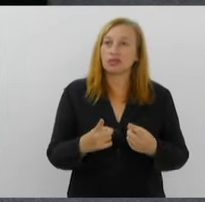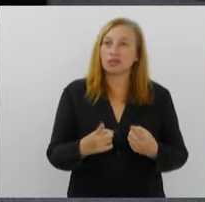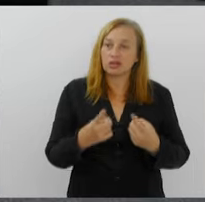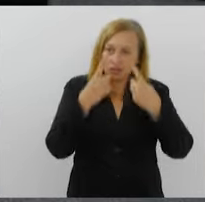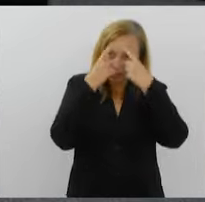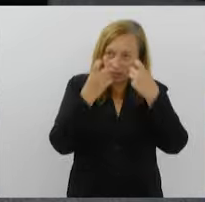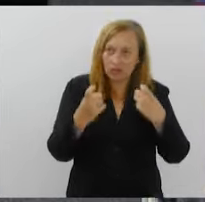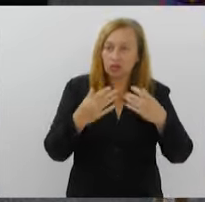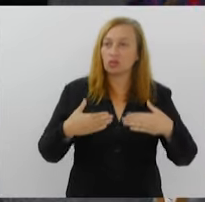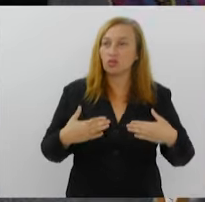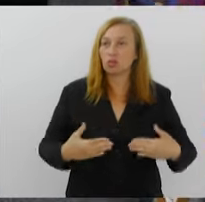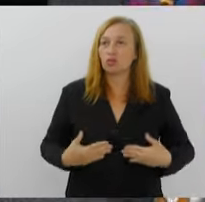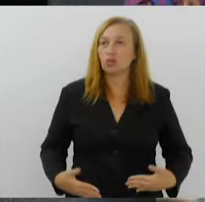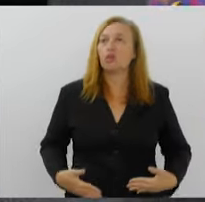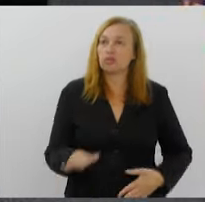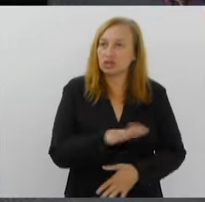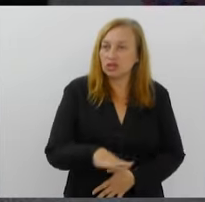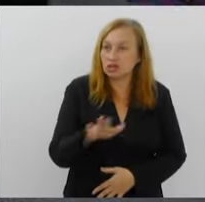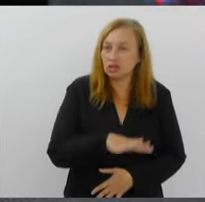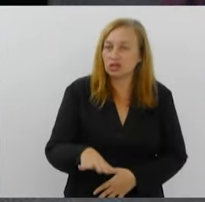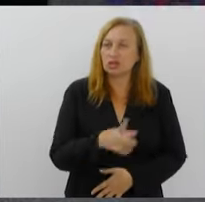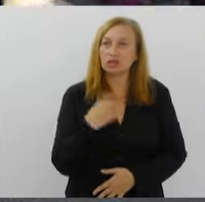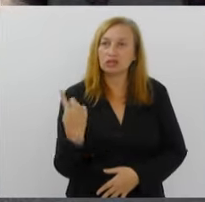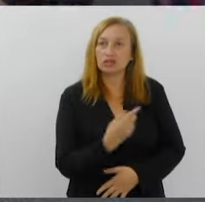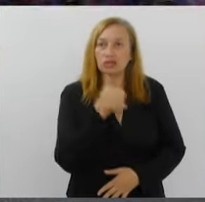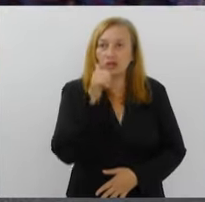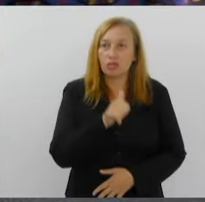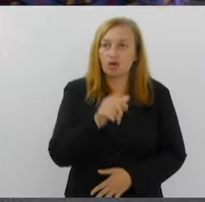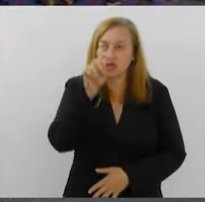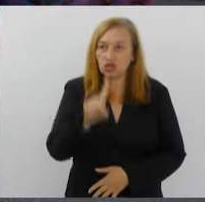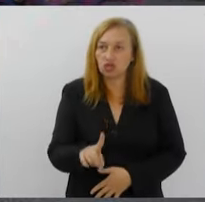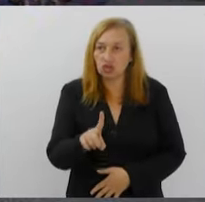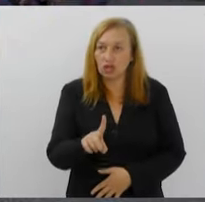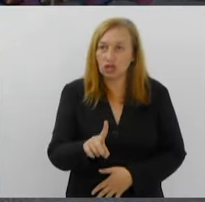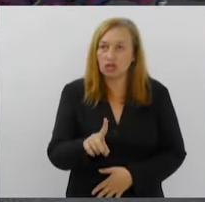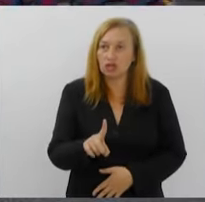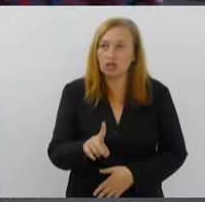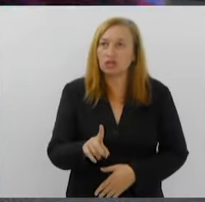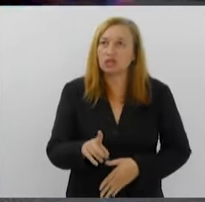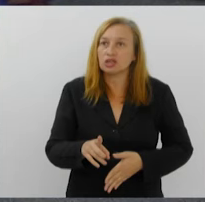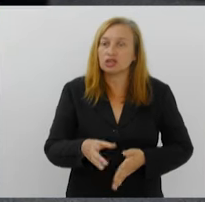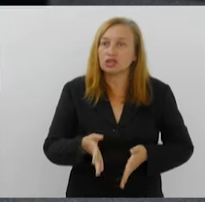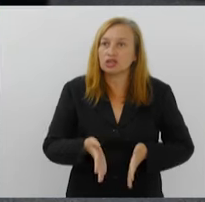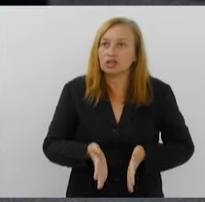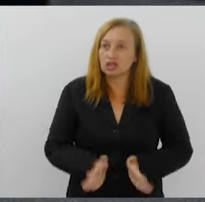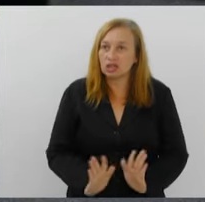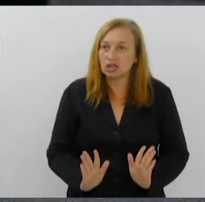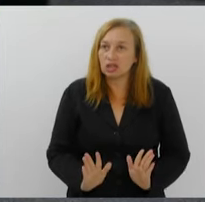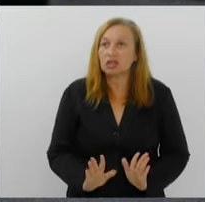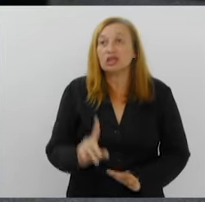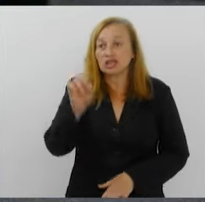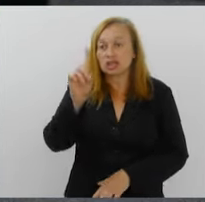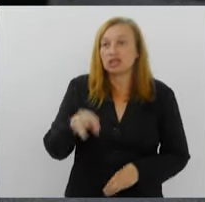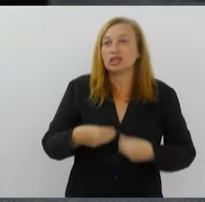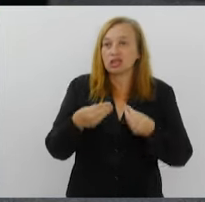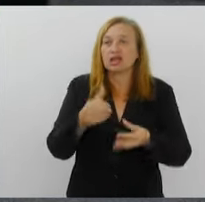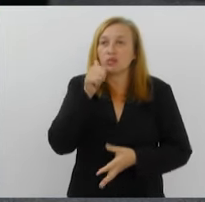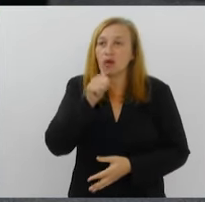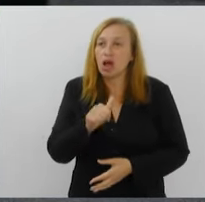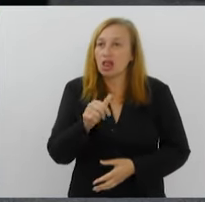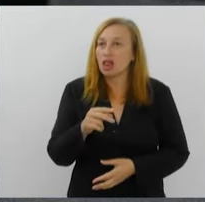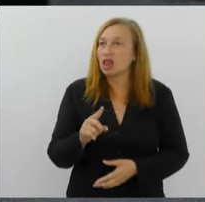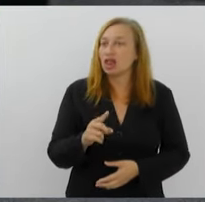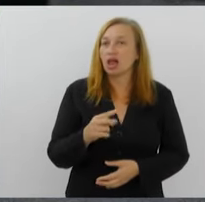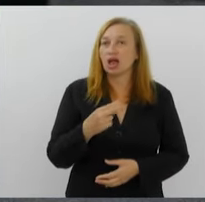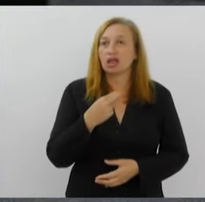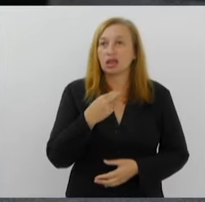sobre o corpo das nossas crianças e das nossas mulheres. O direito reprodutivo é um direito garantido às mulheres e que, portanto, não dá